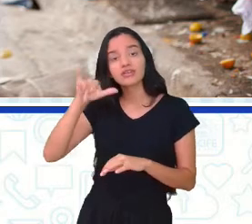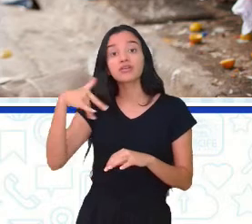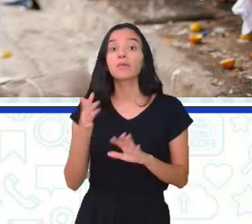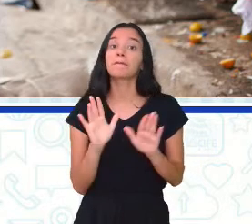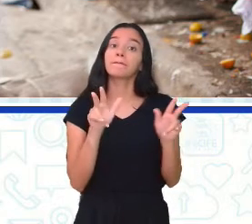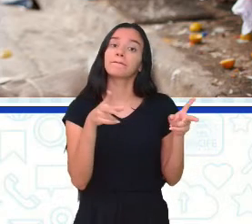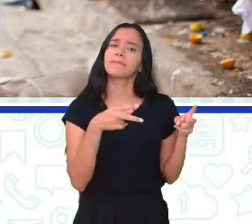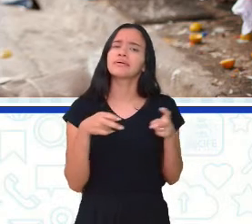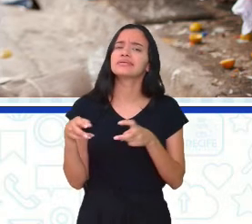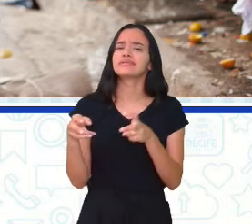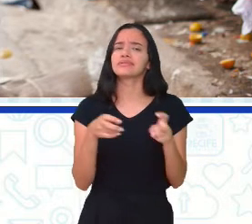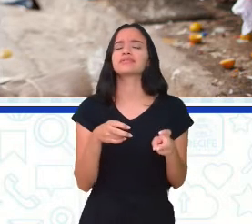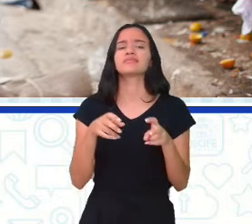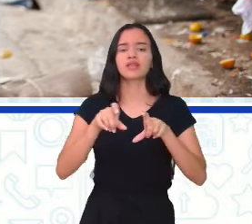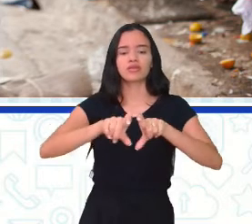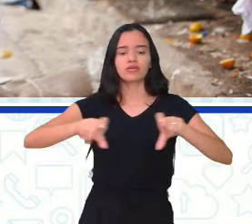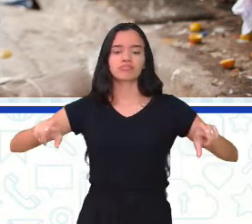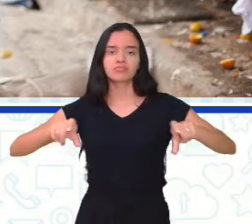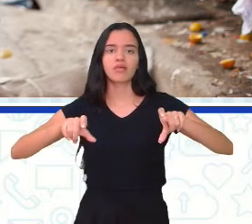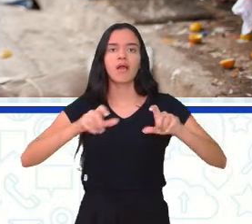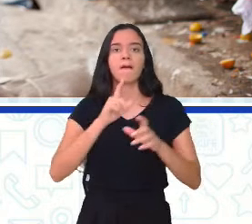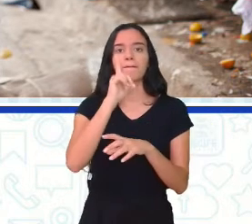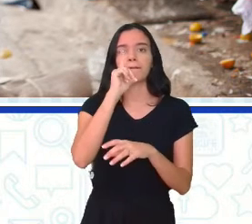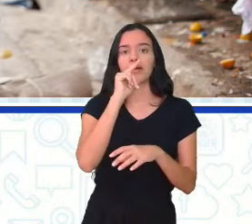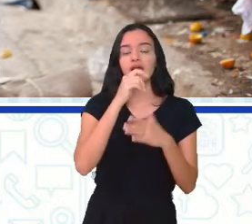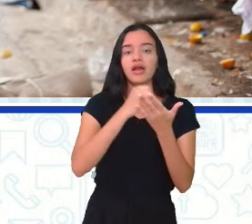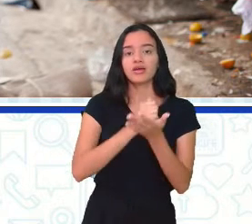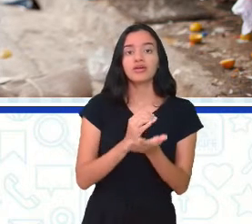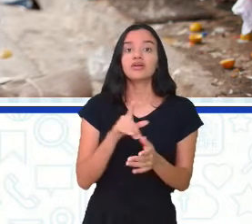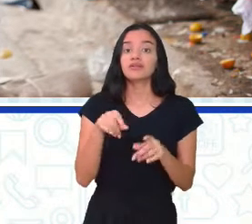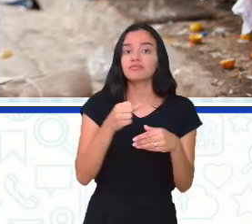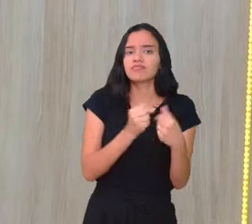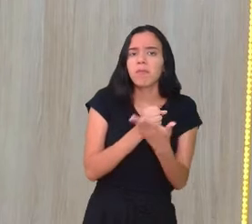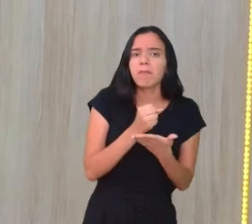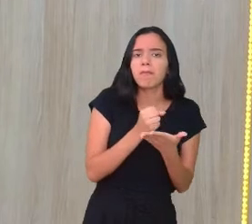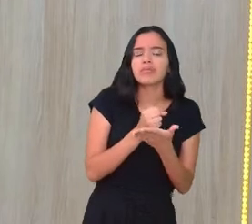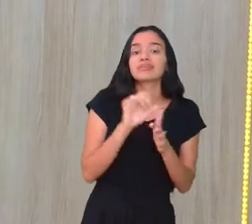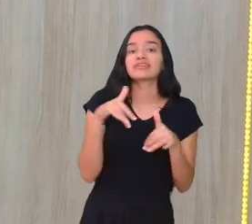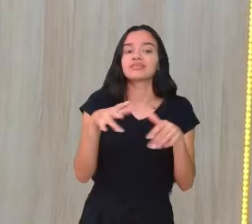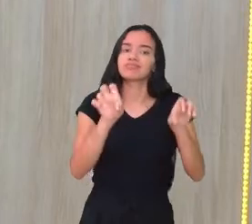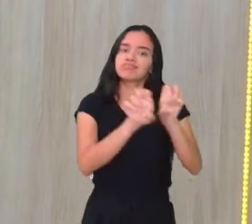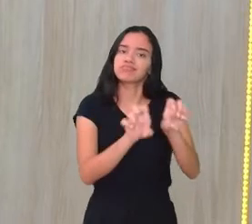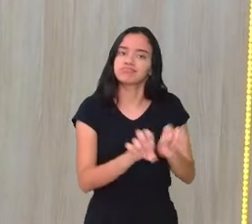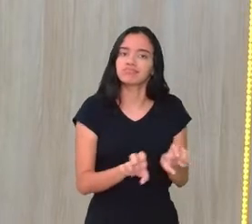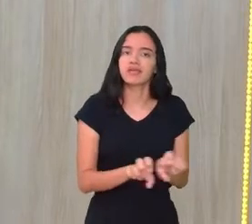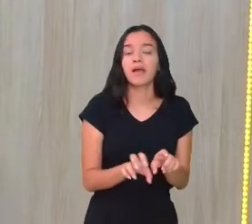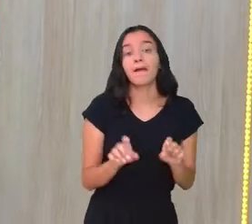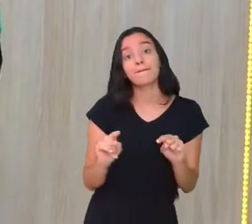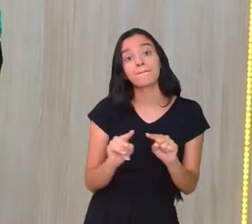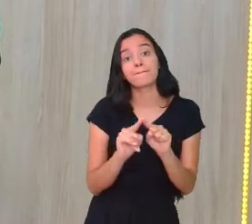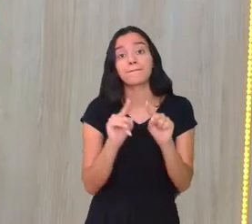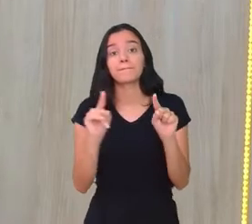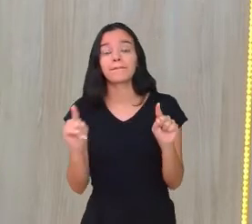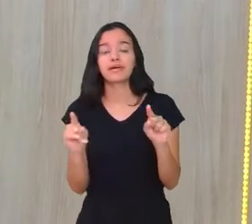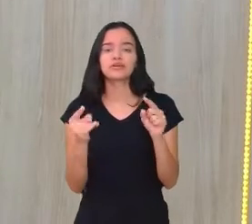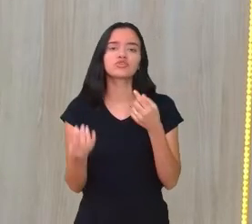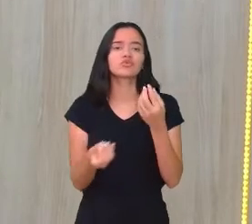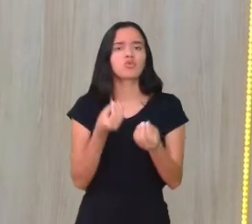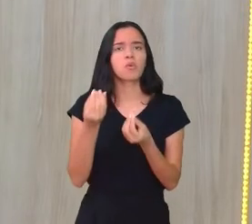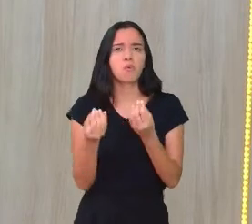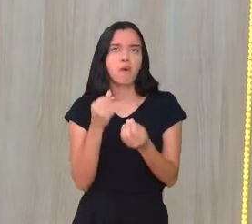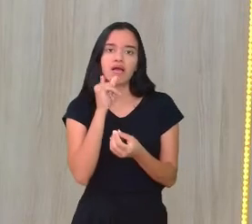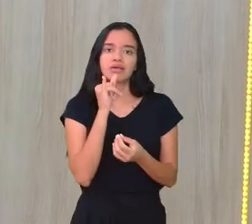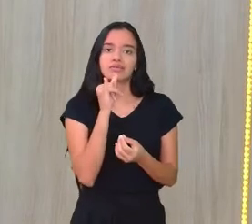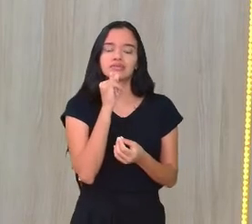aí o saneamento básico não só como uma questão de infraestrutura, mas como uma